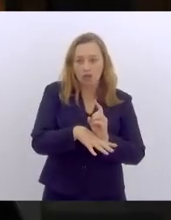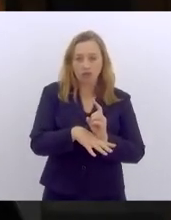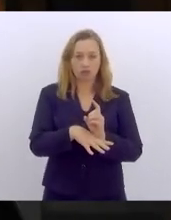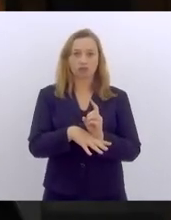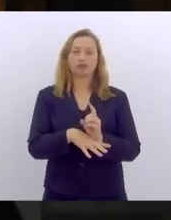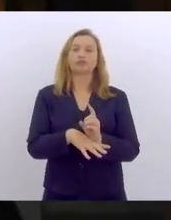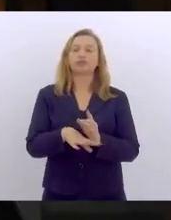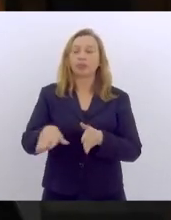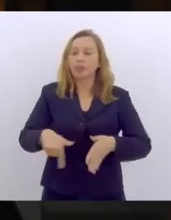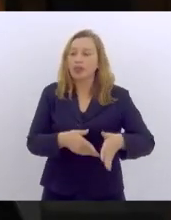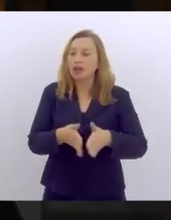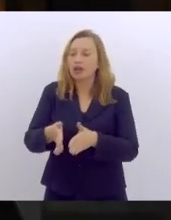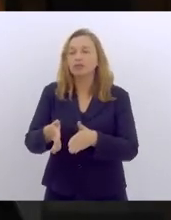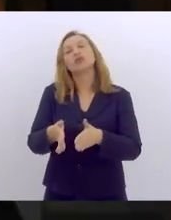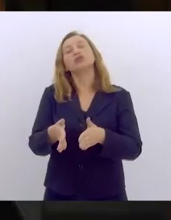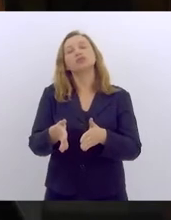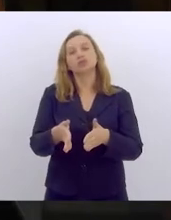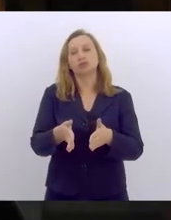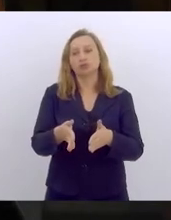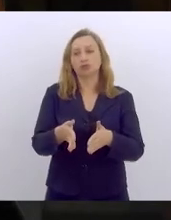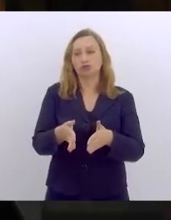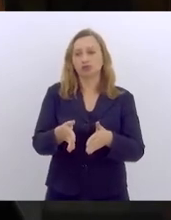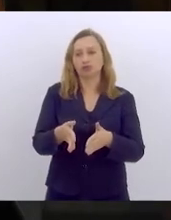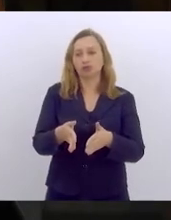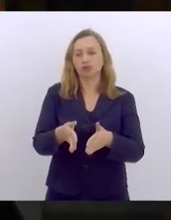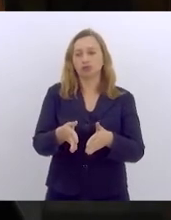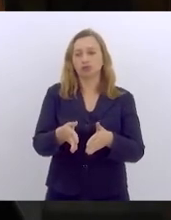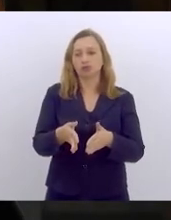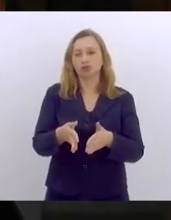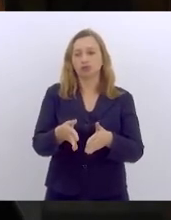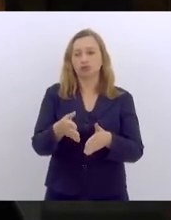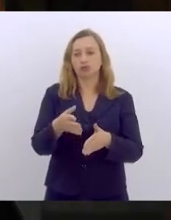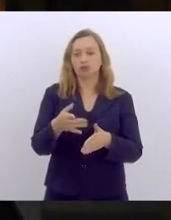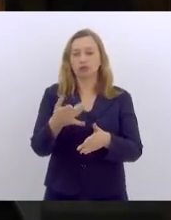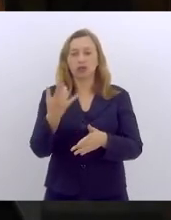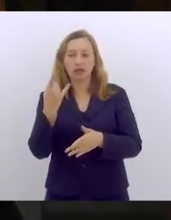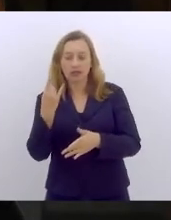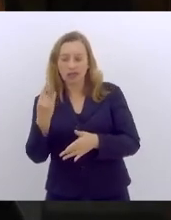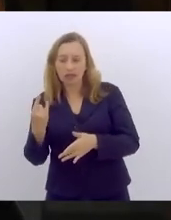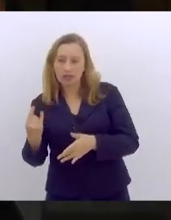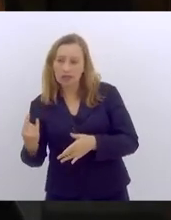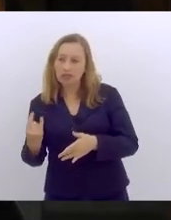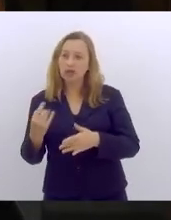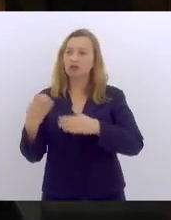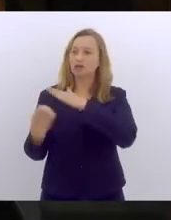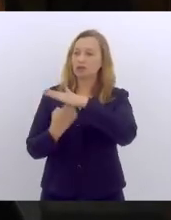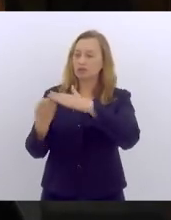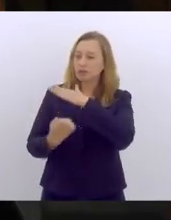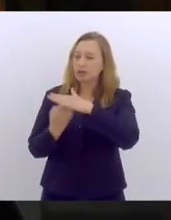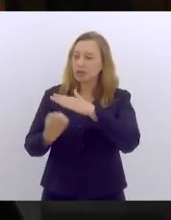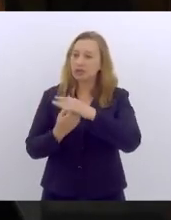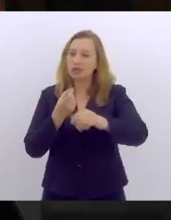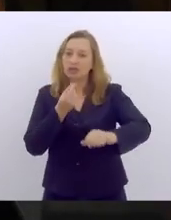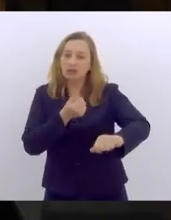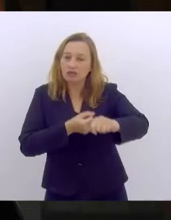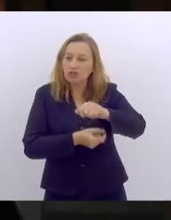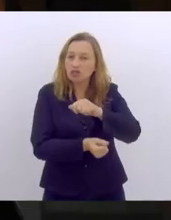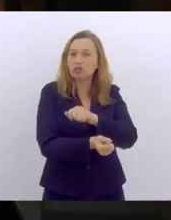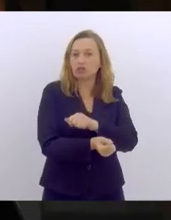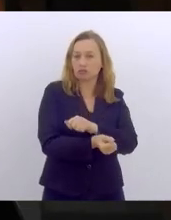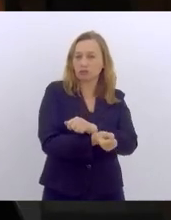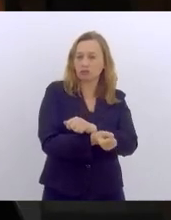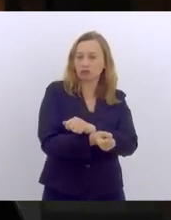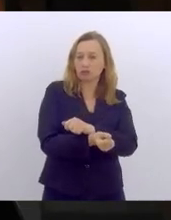norte em relação à atração de empresas, aos investimentos,